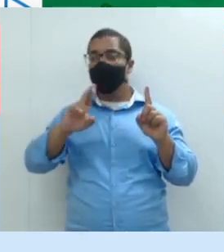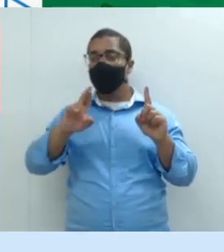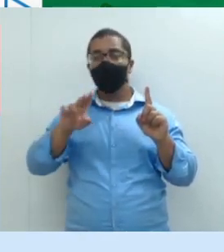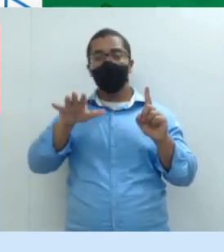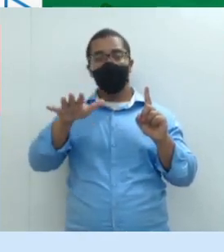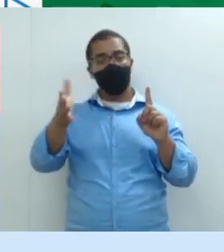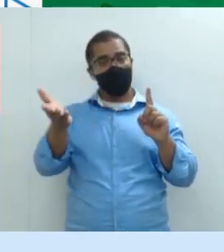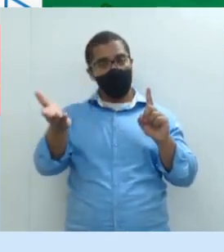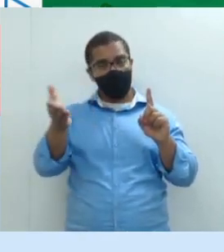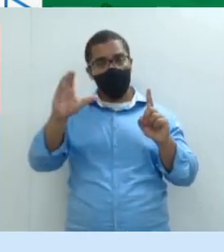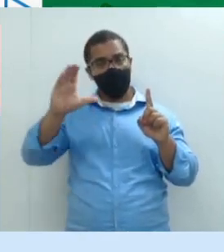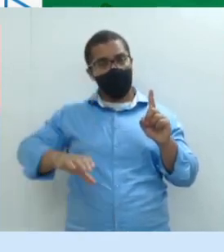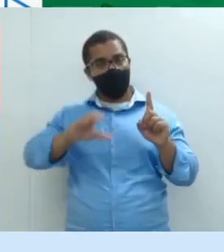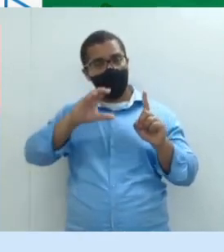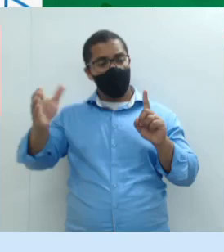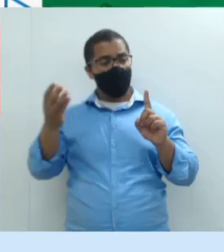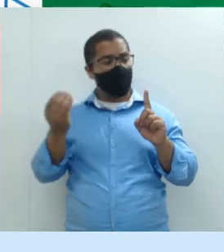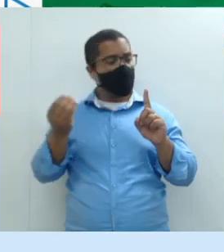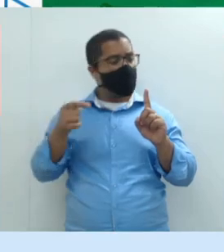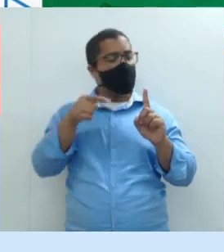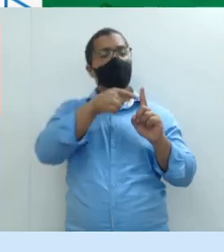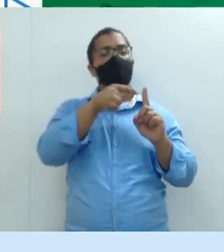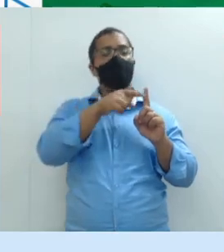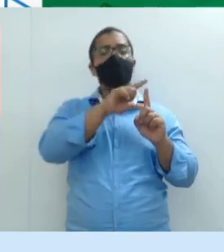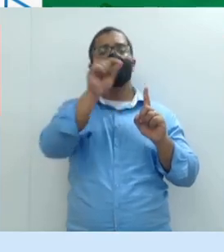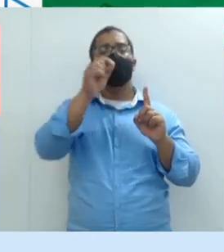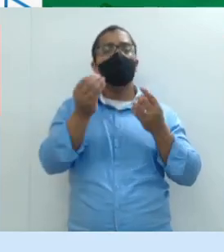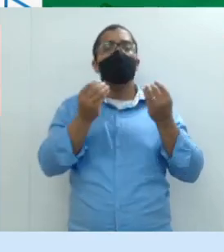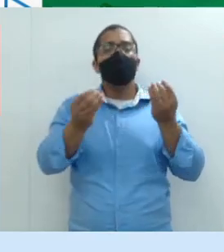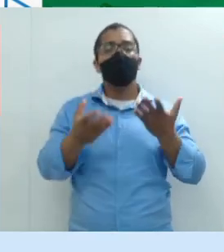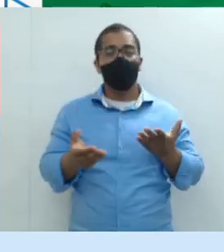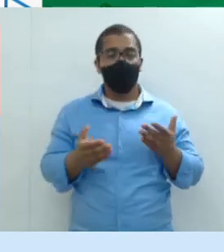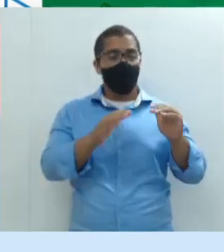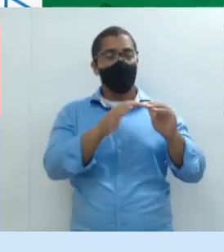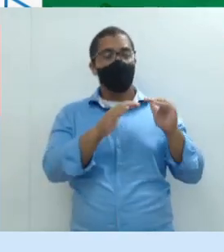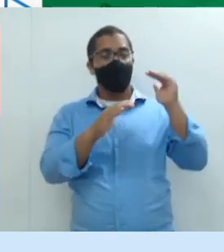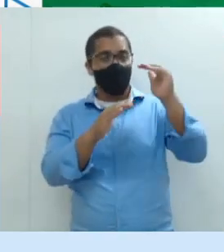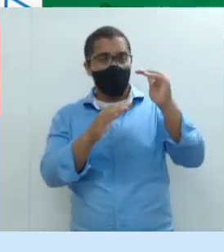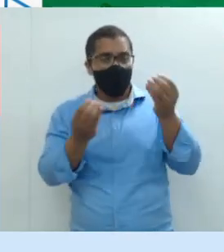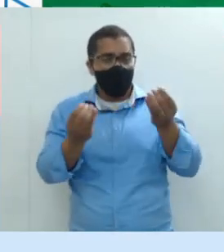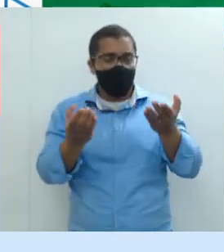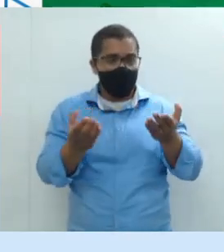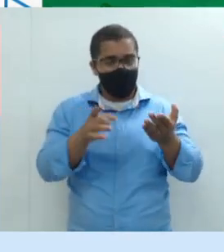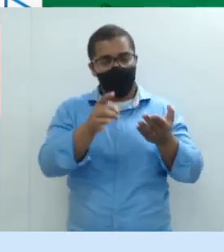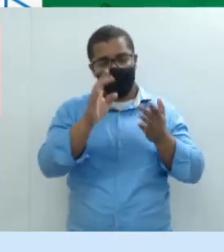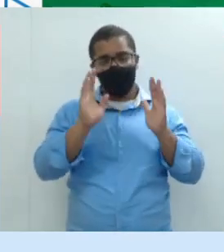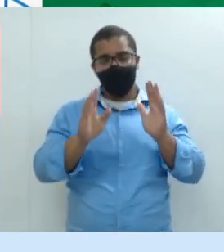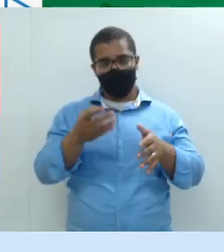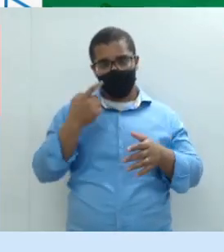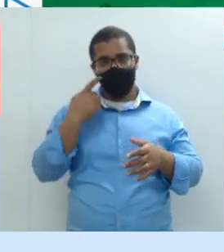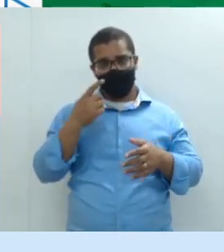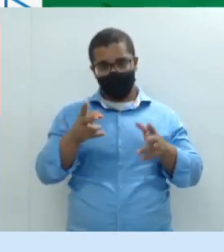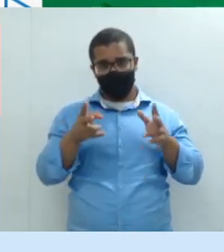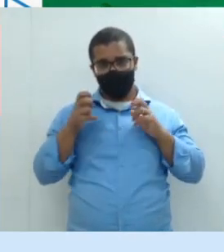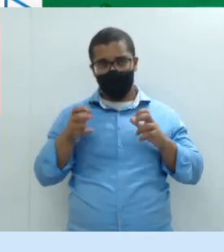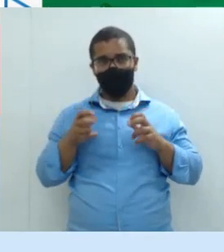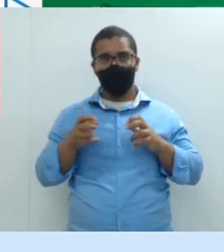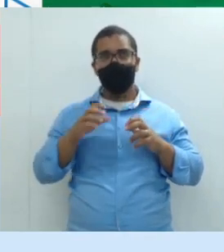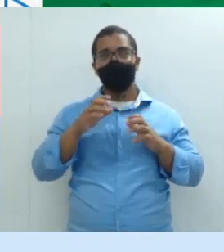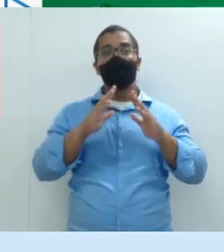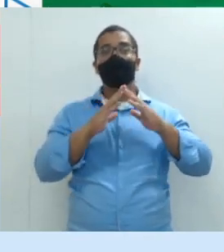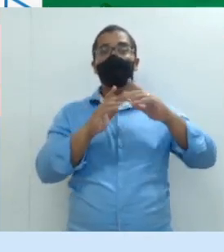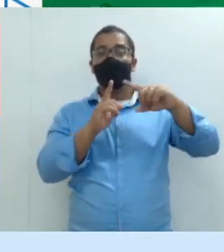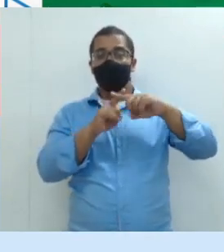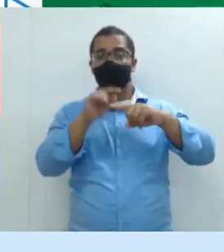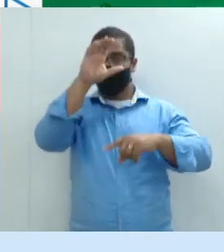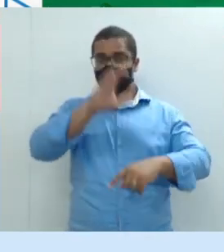assim? Sabe? Como é que essa coisa aconteceu? Como é que essa mistura? E você foi enxergando isso junto comigo aqui agora. Essa igreja católica, ela vai ter